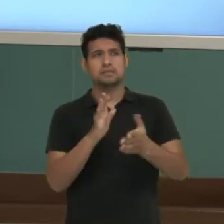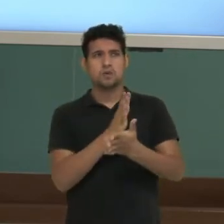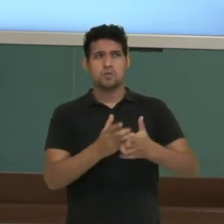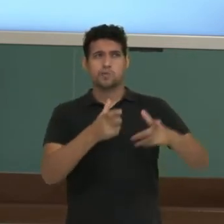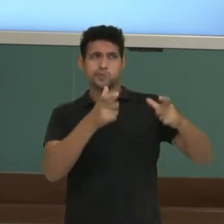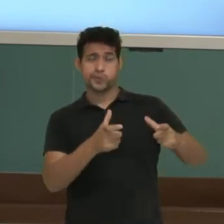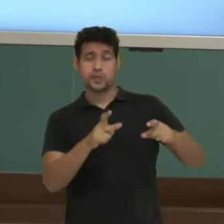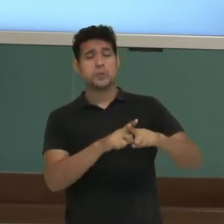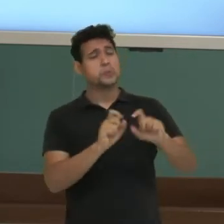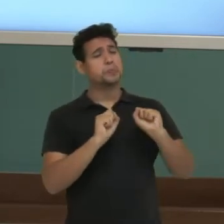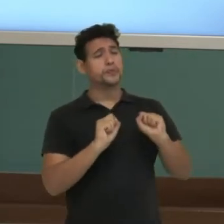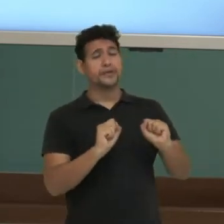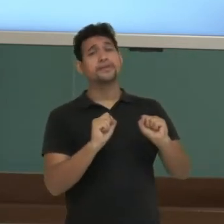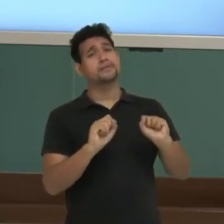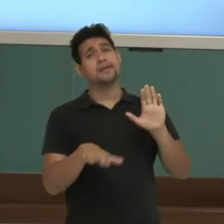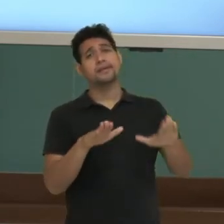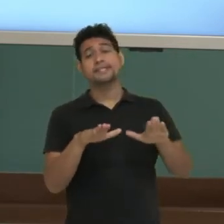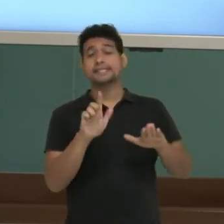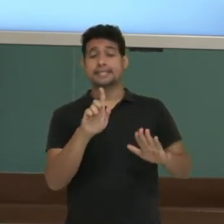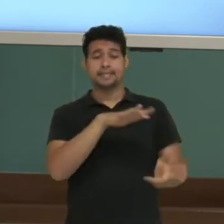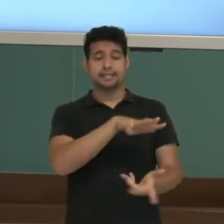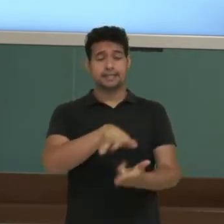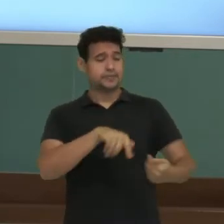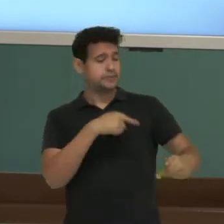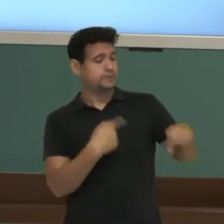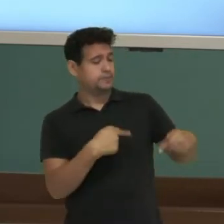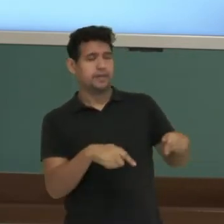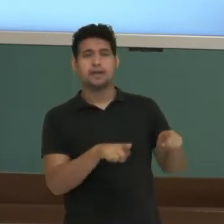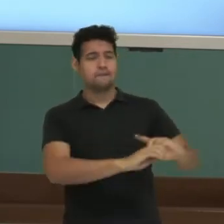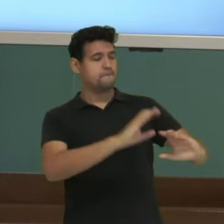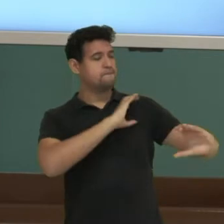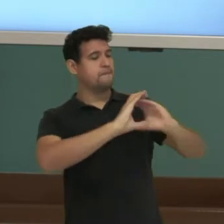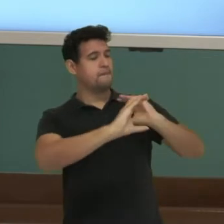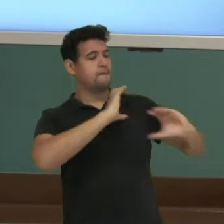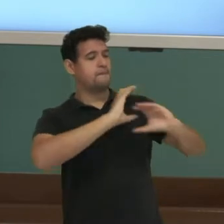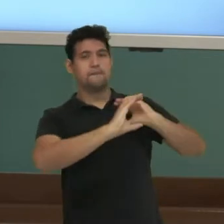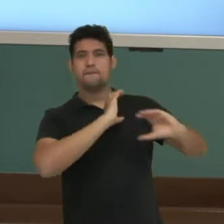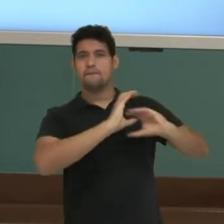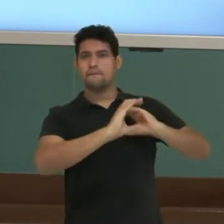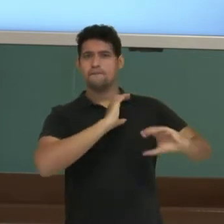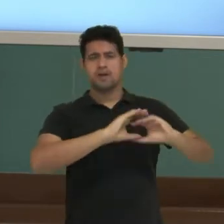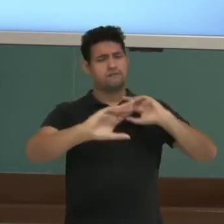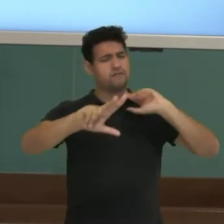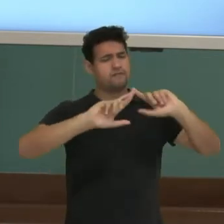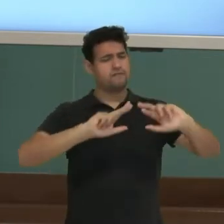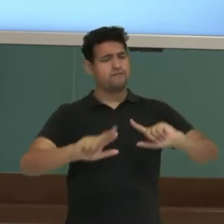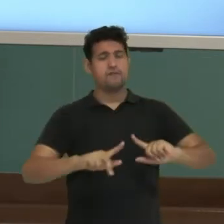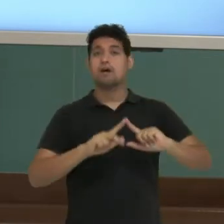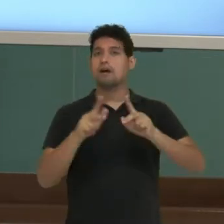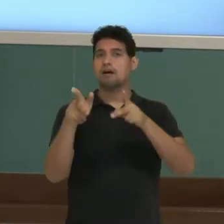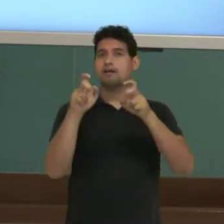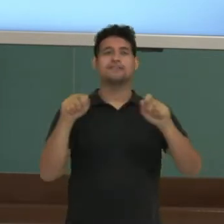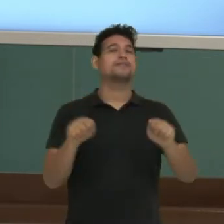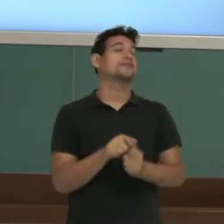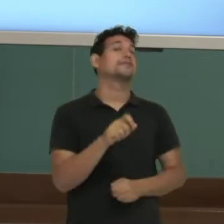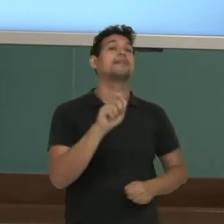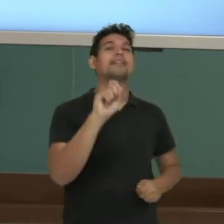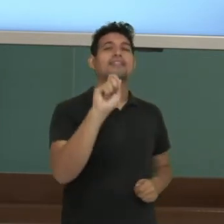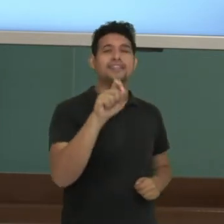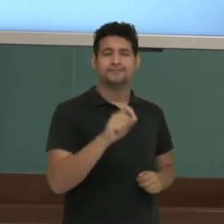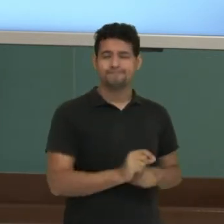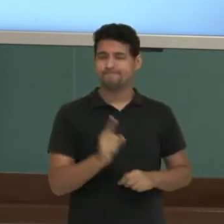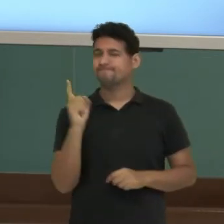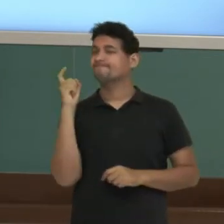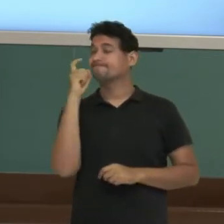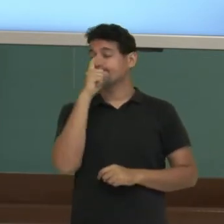setores e que pode, através da geopolítica, através da comunicação nos mais variados espectros, fazer com que essas